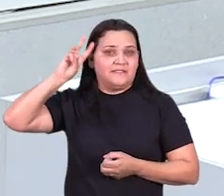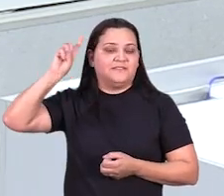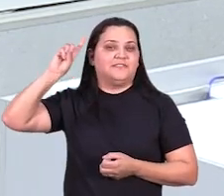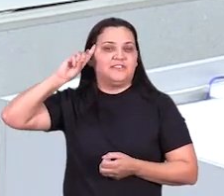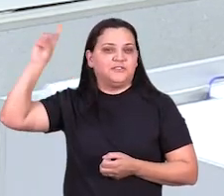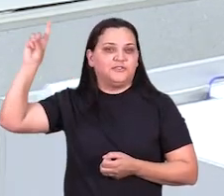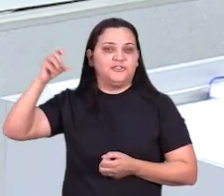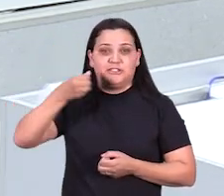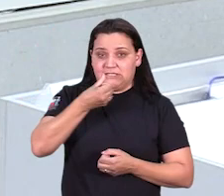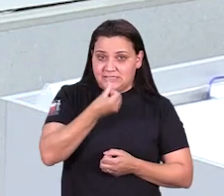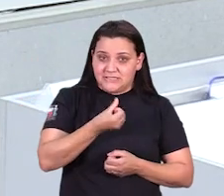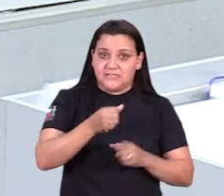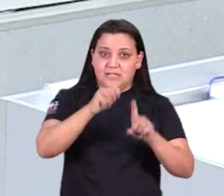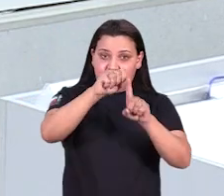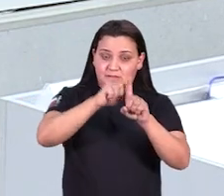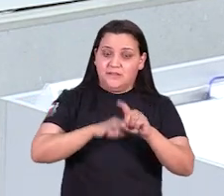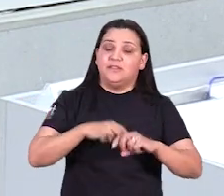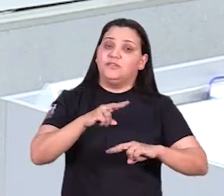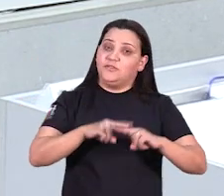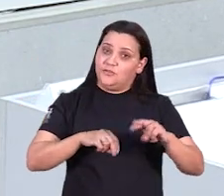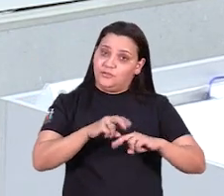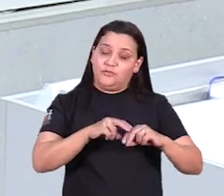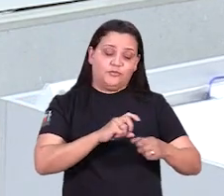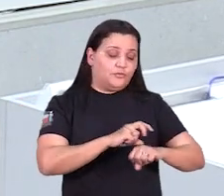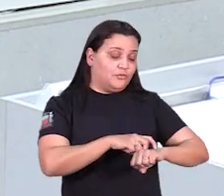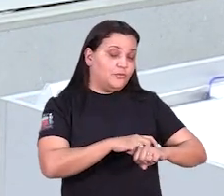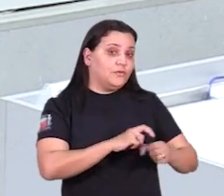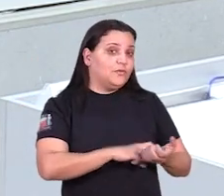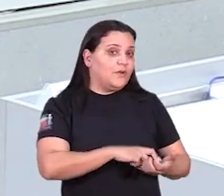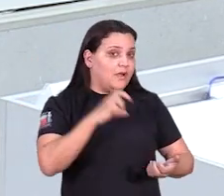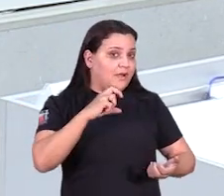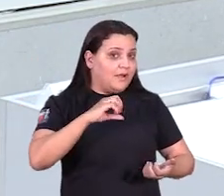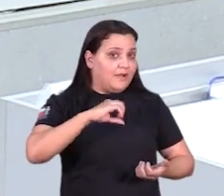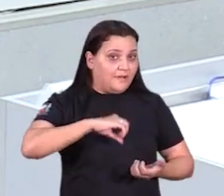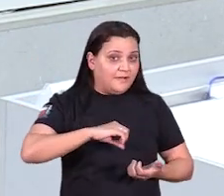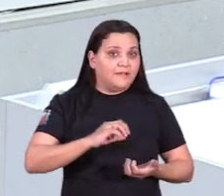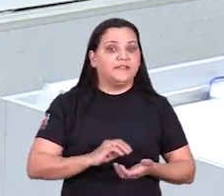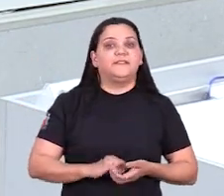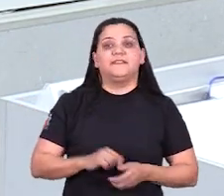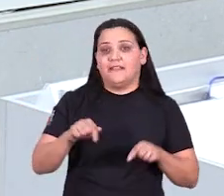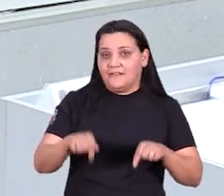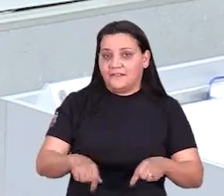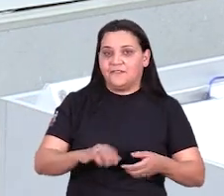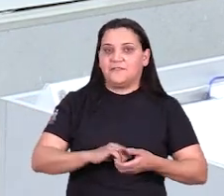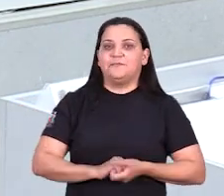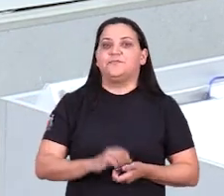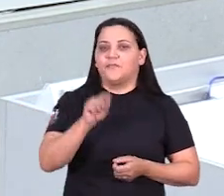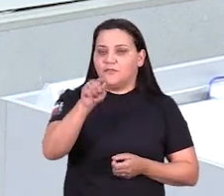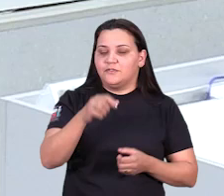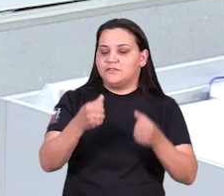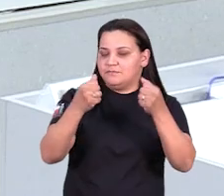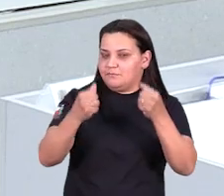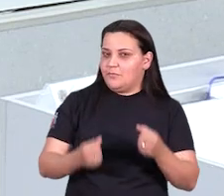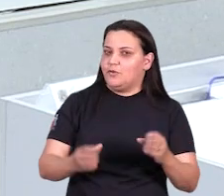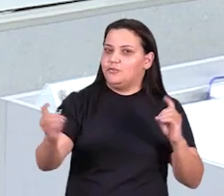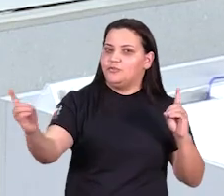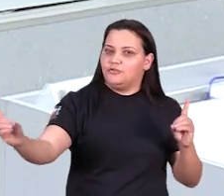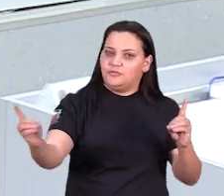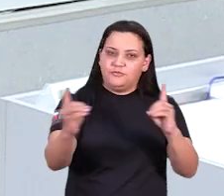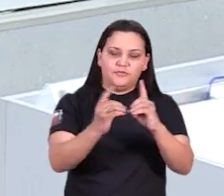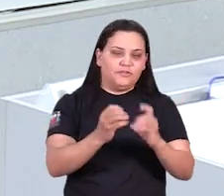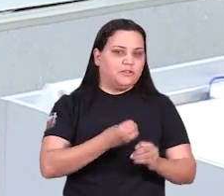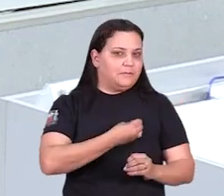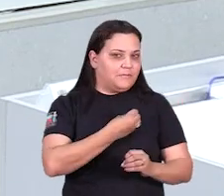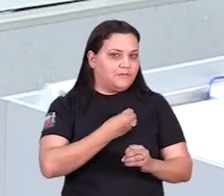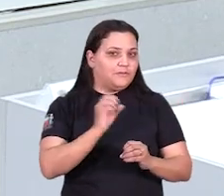nesta terça-feira, 6 de junho, a partir das 9 horas, aqui no plenário da casa. Você pode vir presencialmente